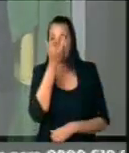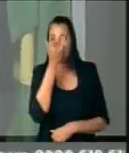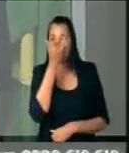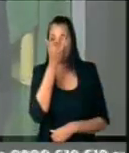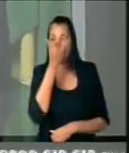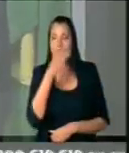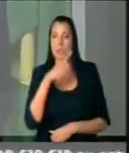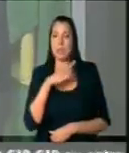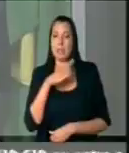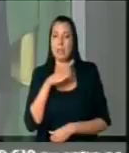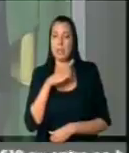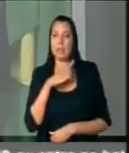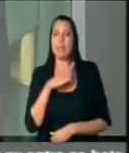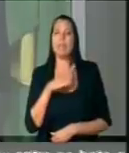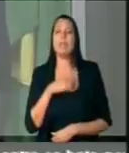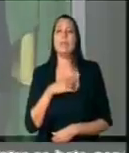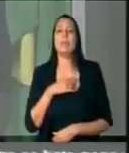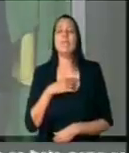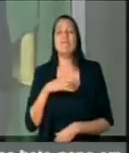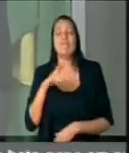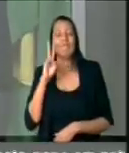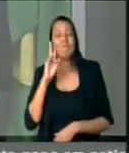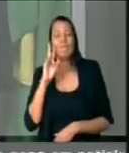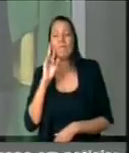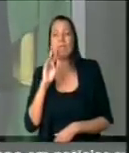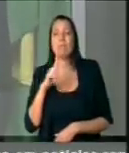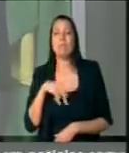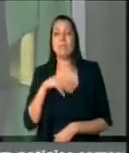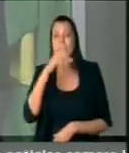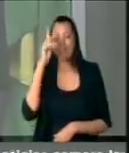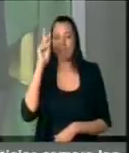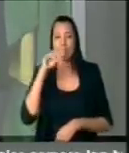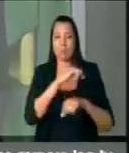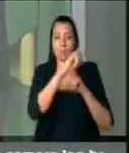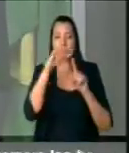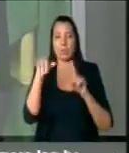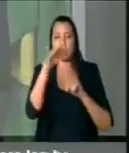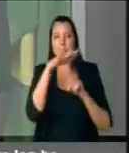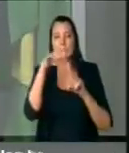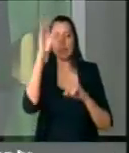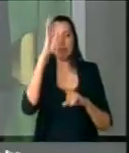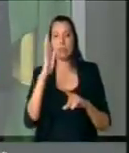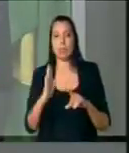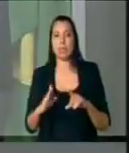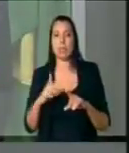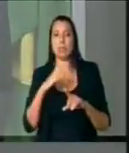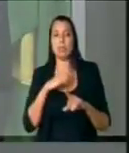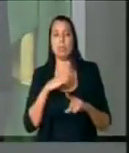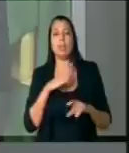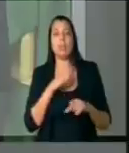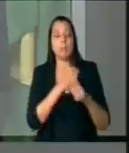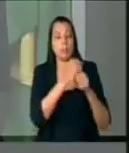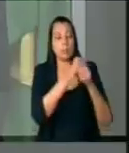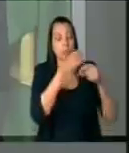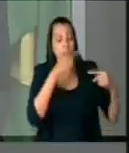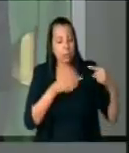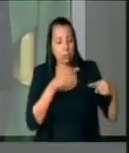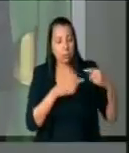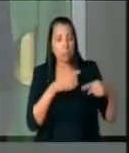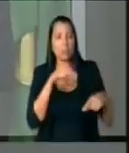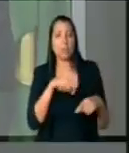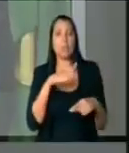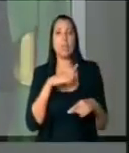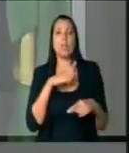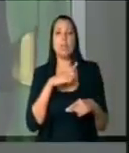um tema muito sensível para a sociedade brasileira e vem se construindo discurso de que essa